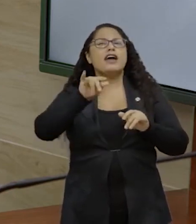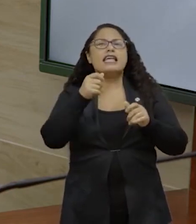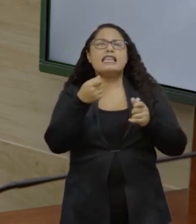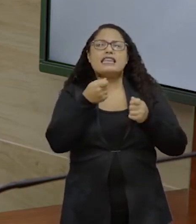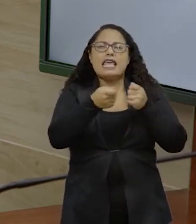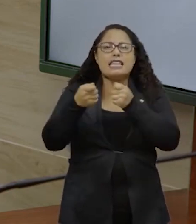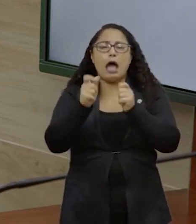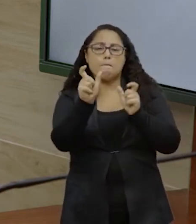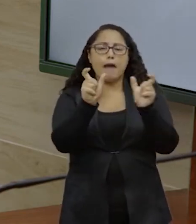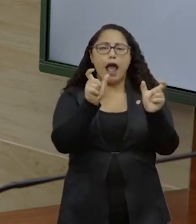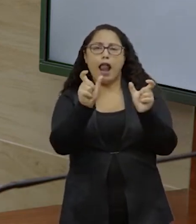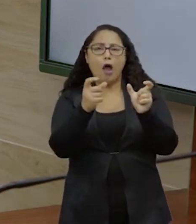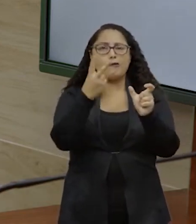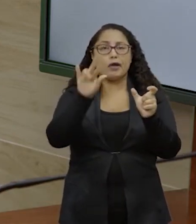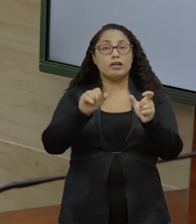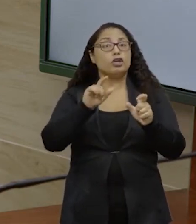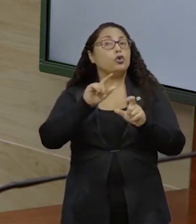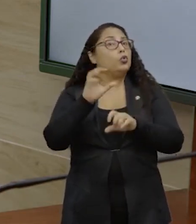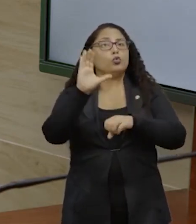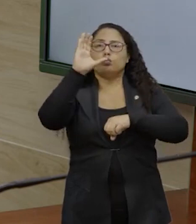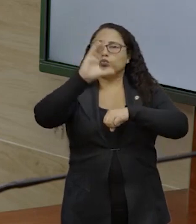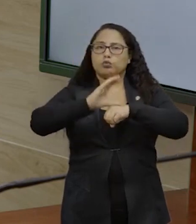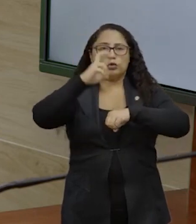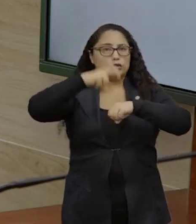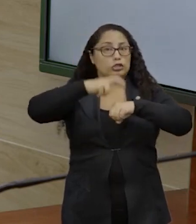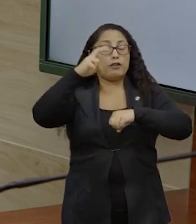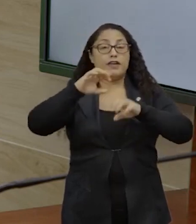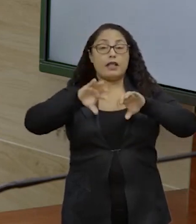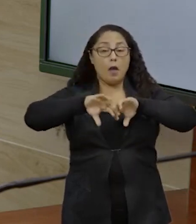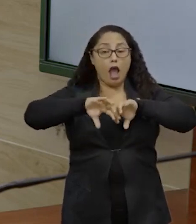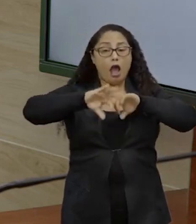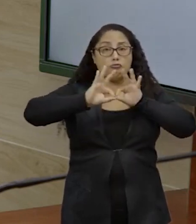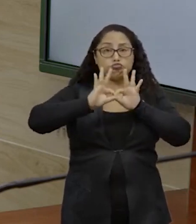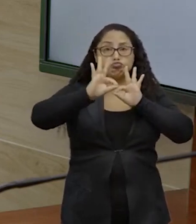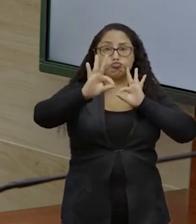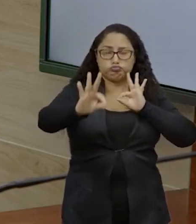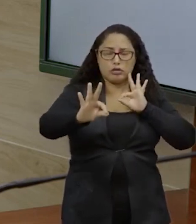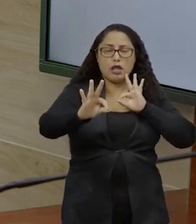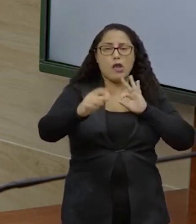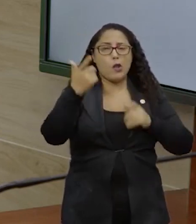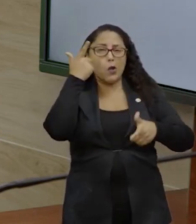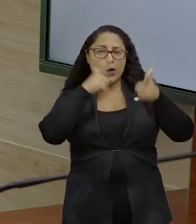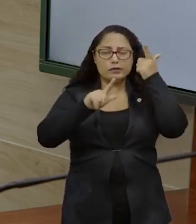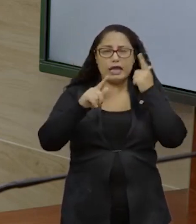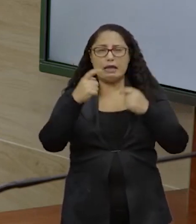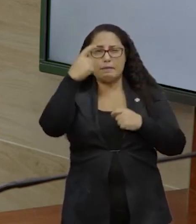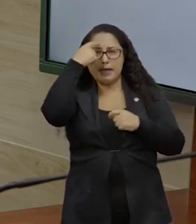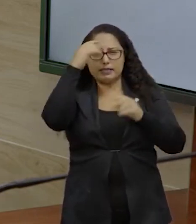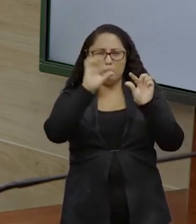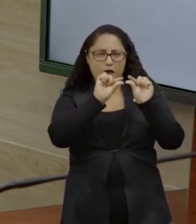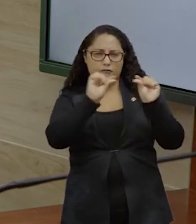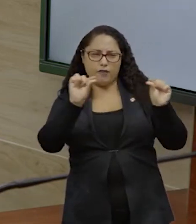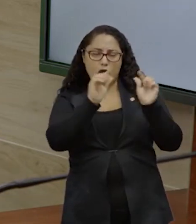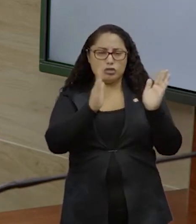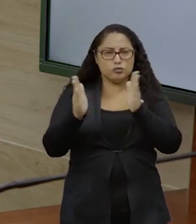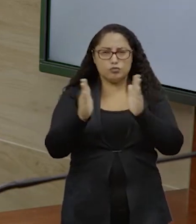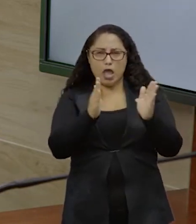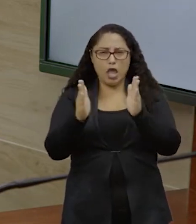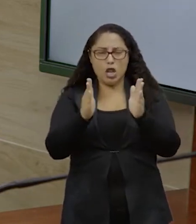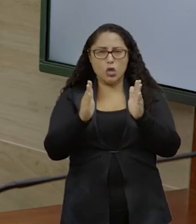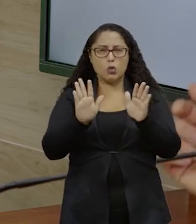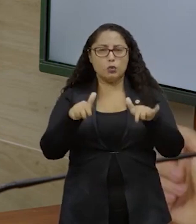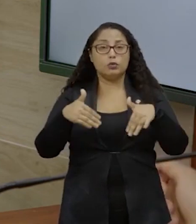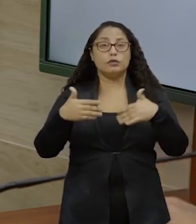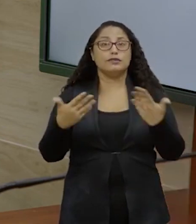uma palavra de cada vez, né? Isso. O ChatGPT não, ele já vai ter uma distância maior, né? Ele já consegue pensar numa frase, no período, né? Uhum.